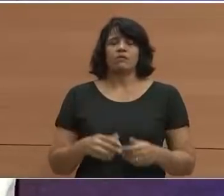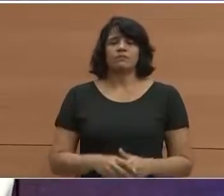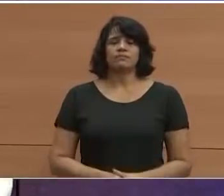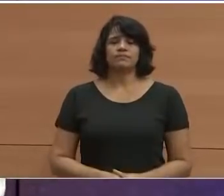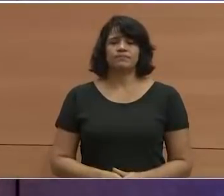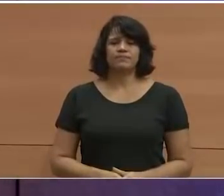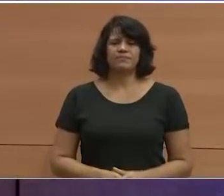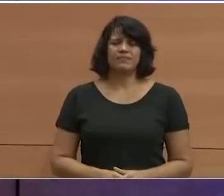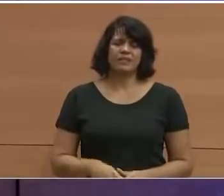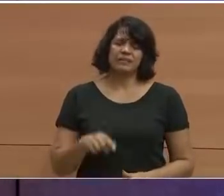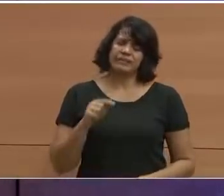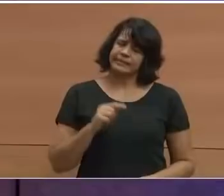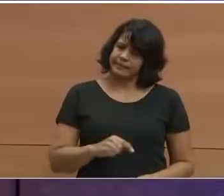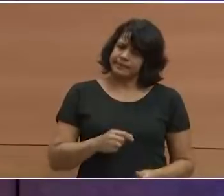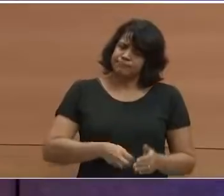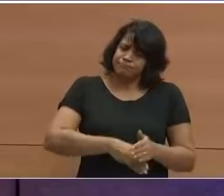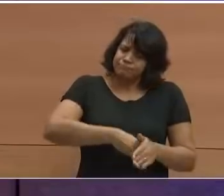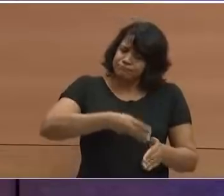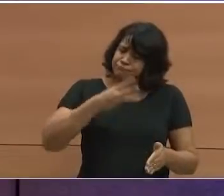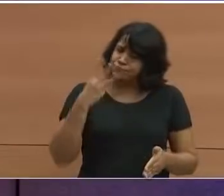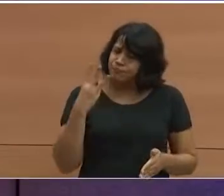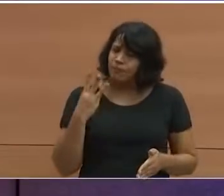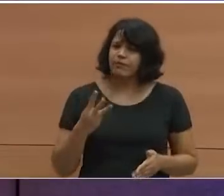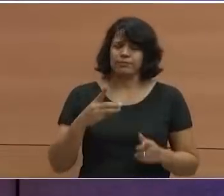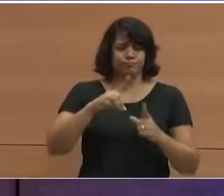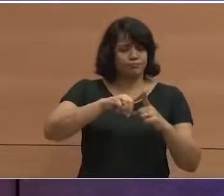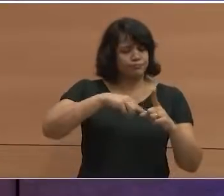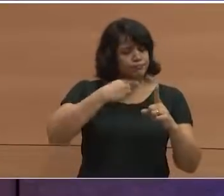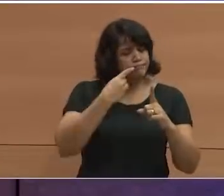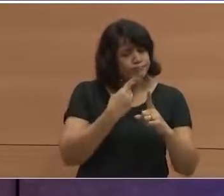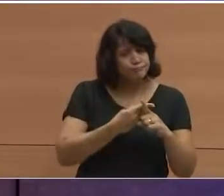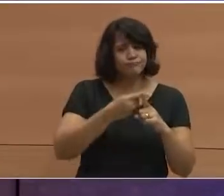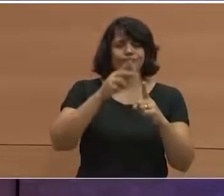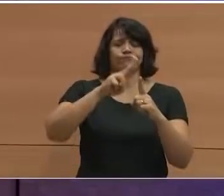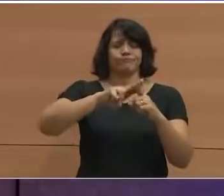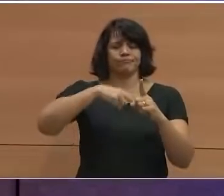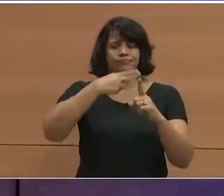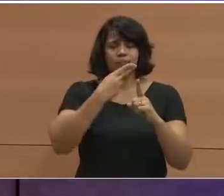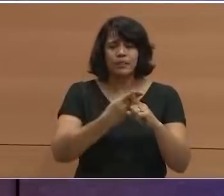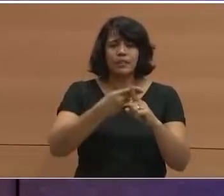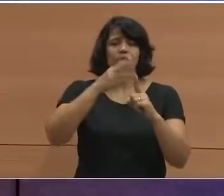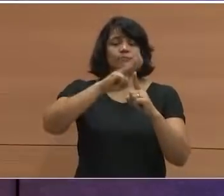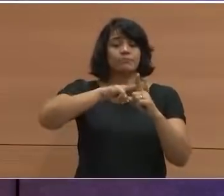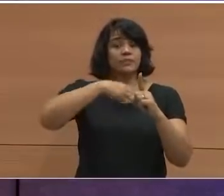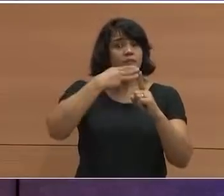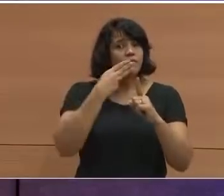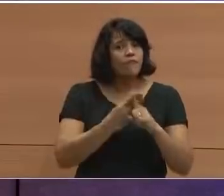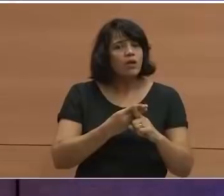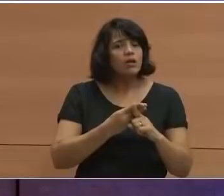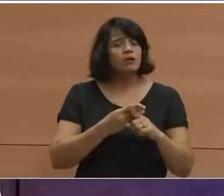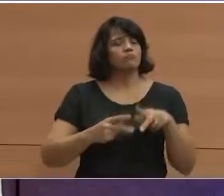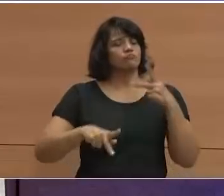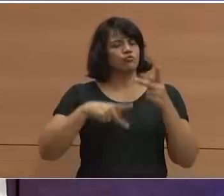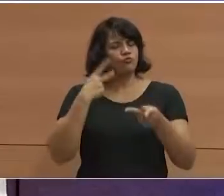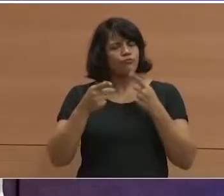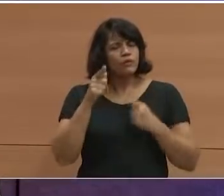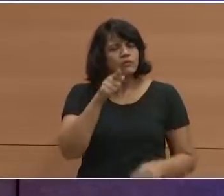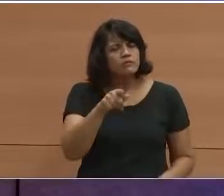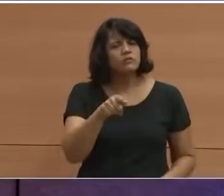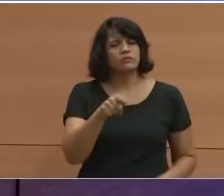a terceira vez que eu voltei convosco. É outra coisa que eu expliquei, né, lá na instância, que seria a